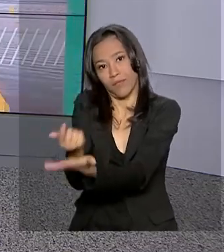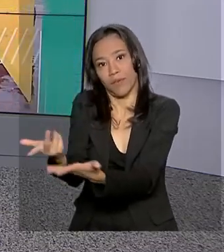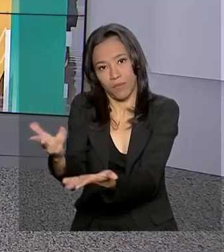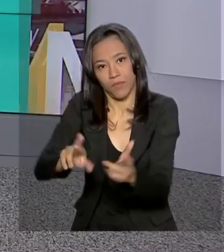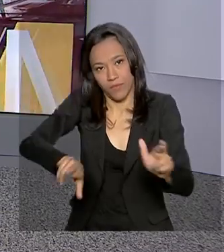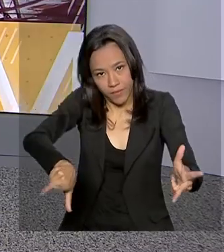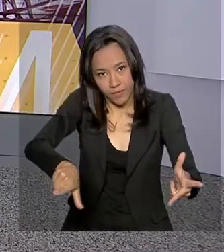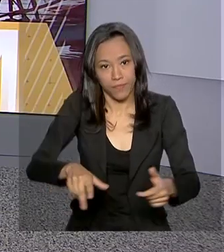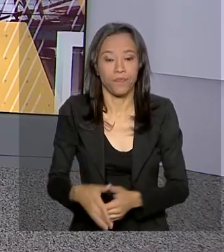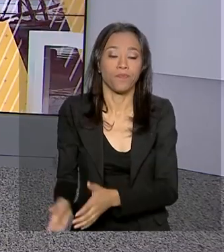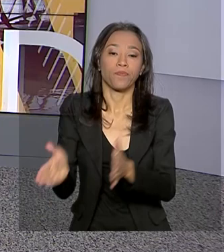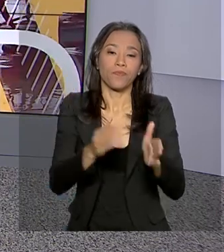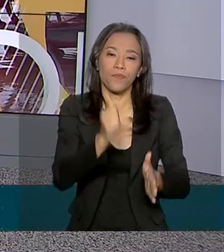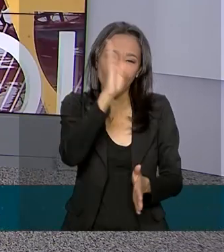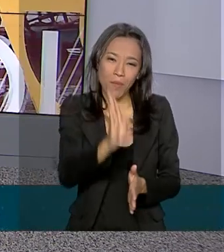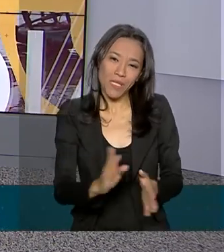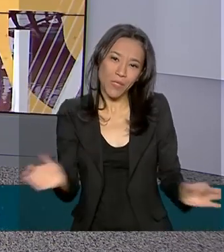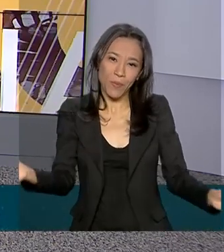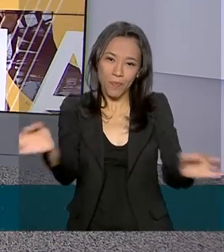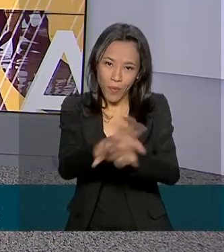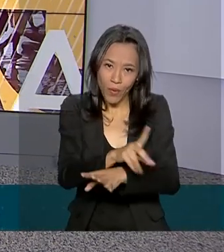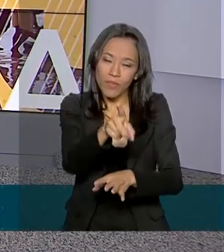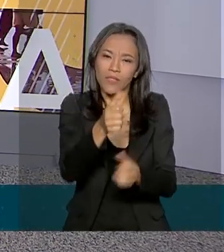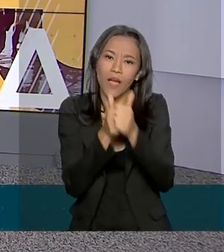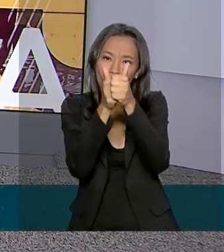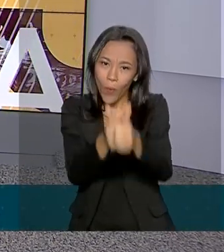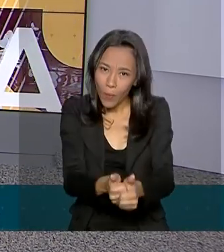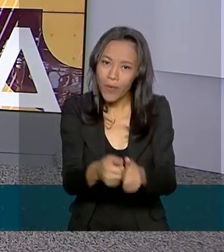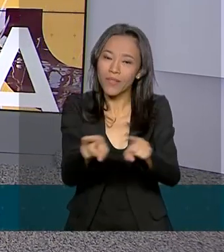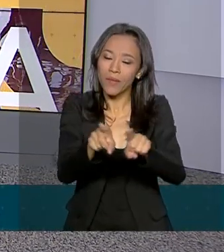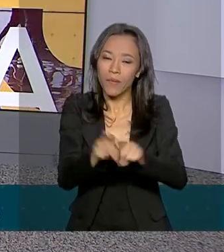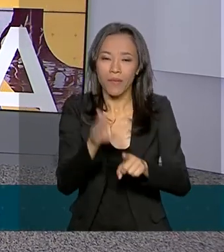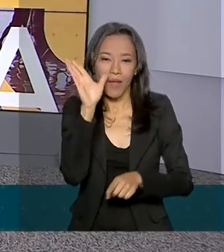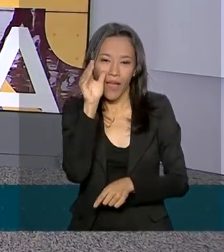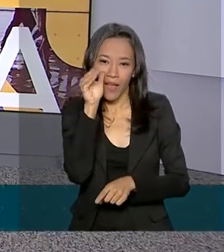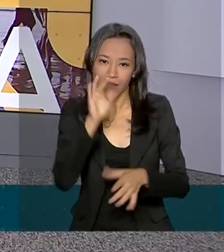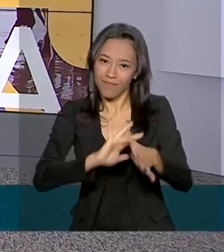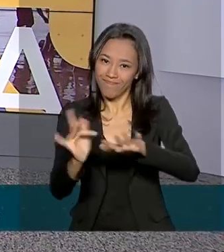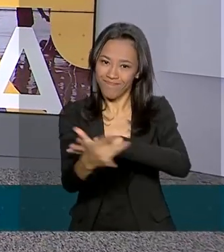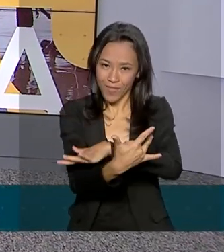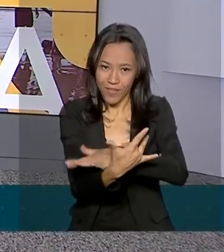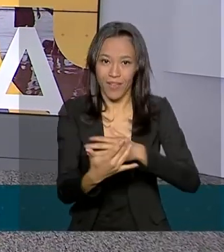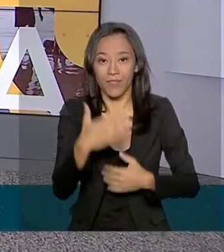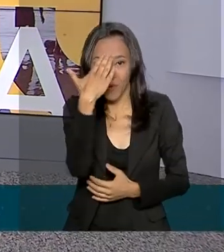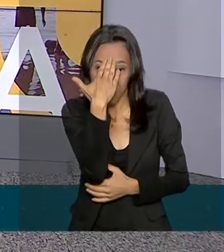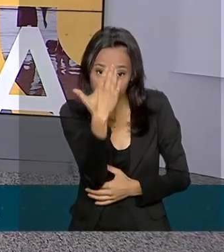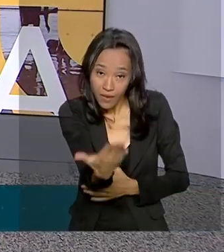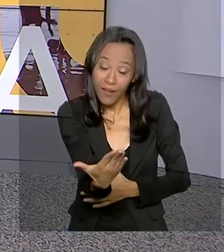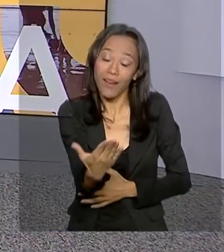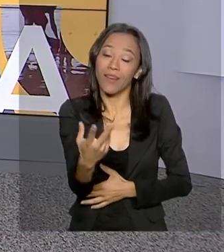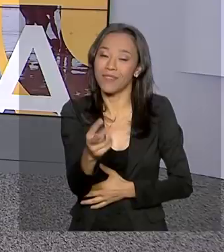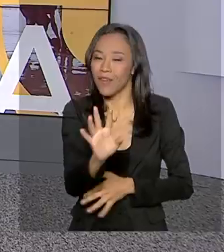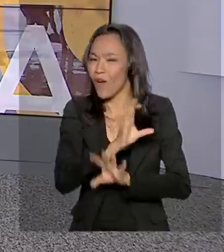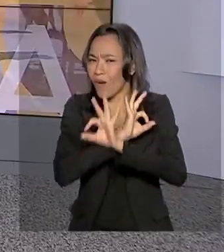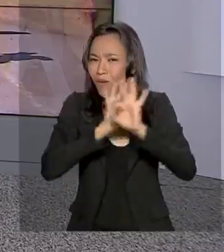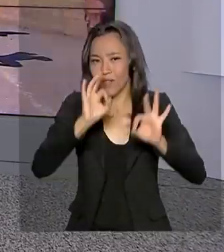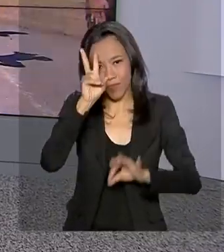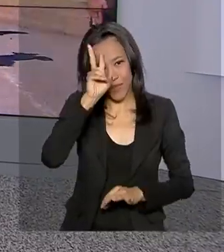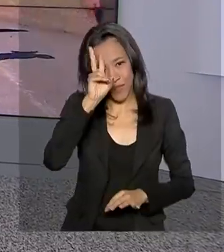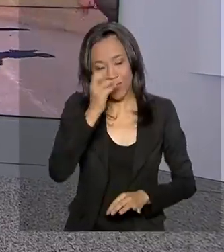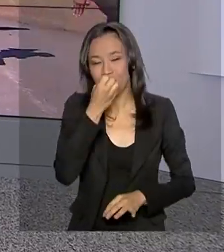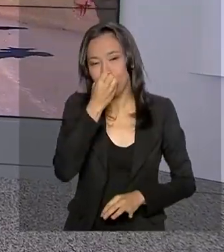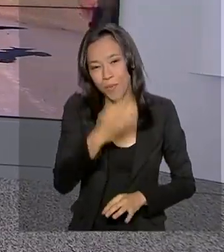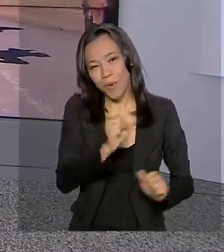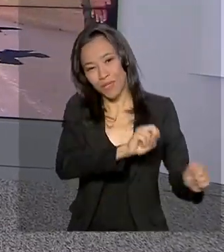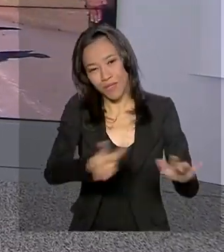o brasil em dia termina aqui nos acompanhe também pelas nossas redes sociais obrigada pela companhia ótima segunda feira